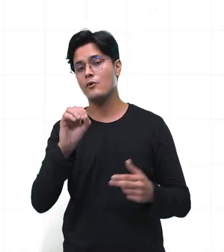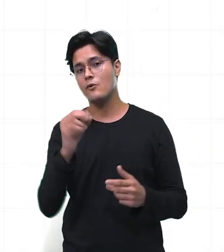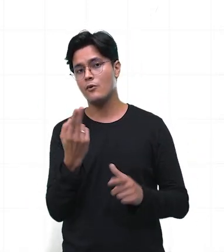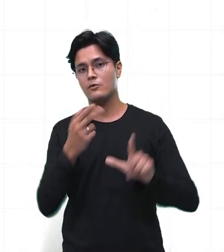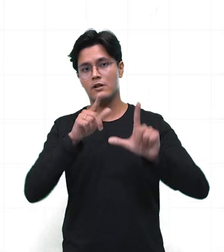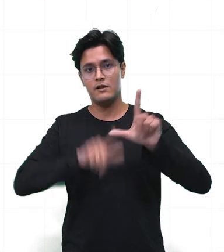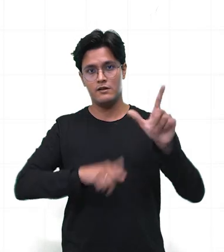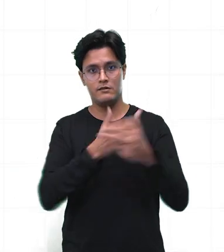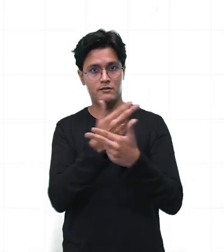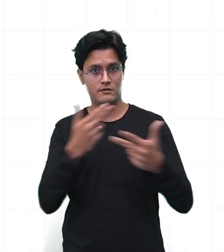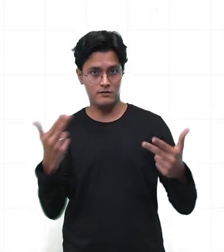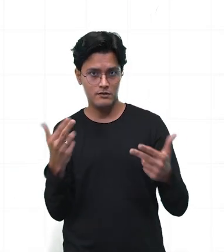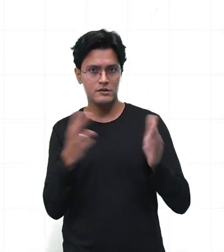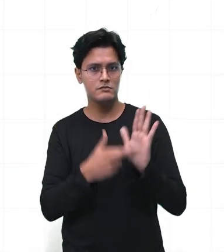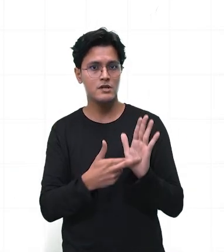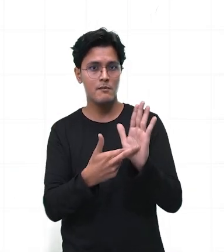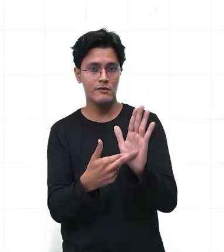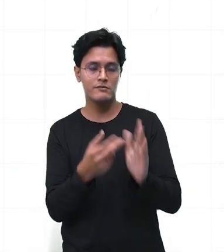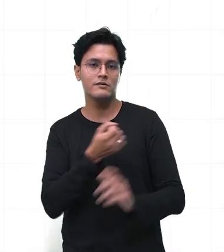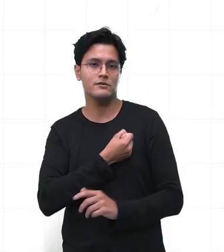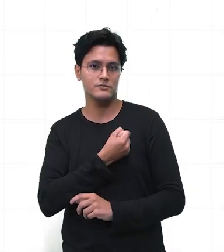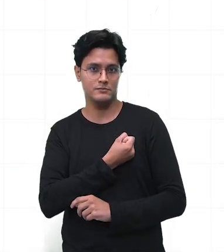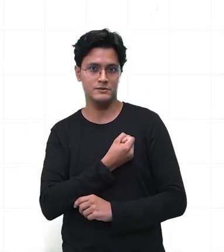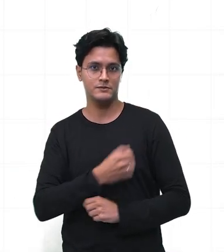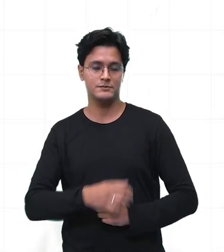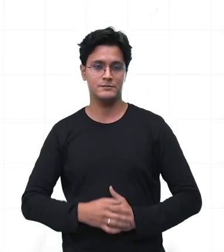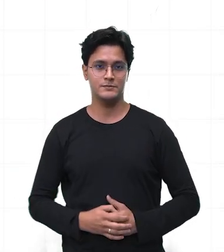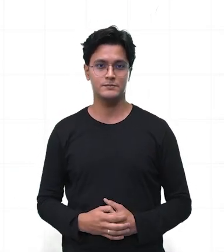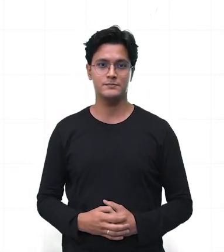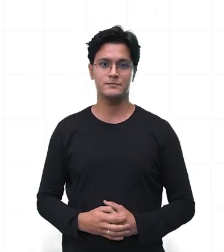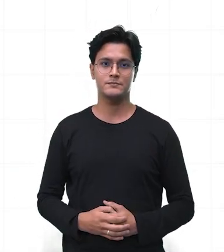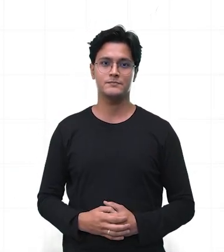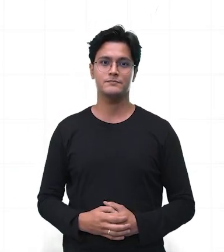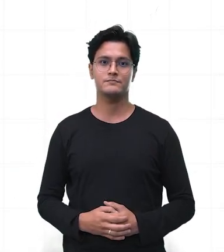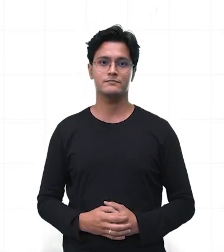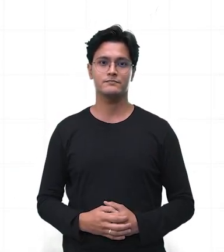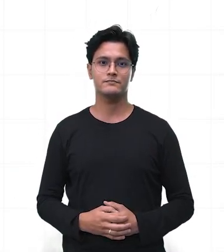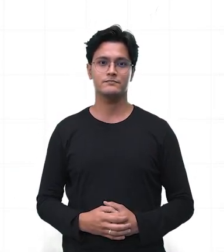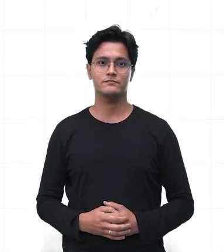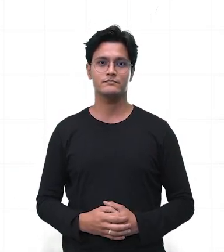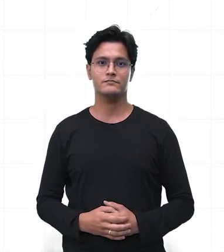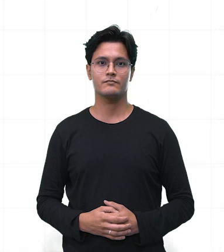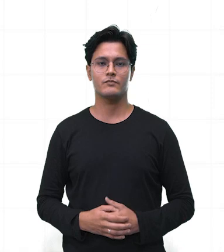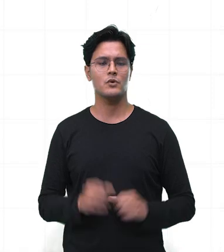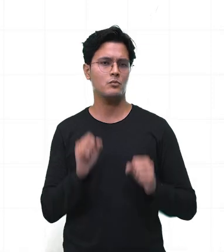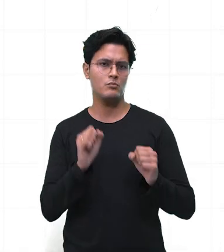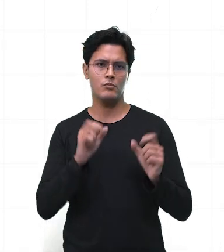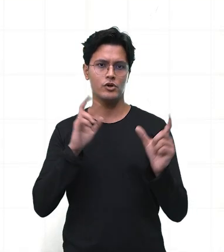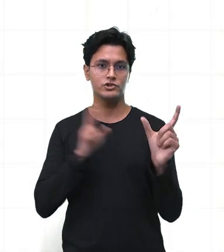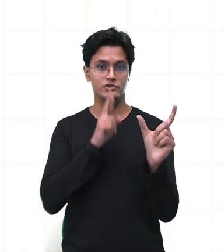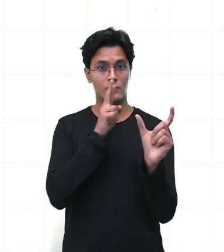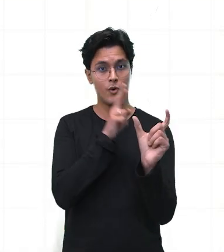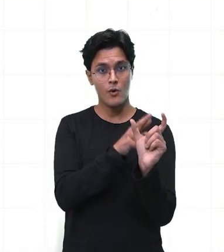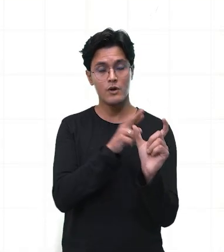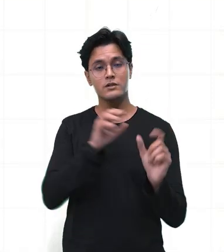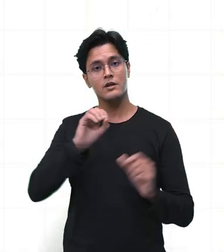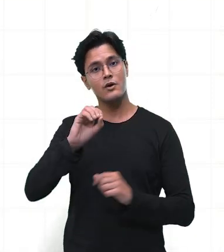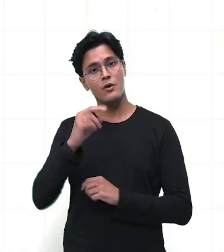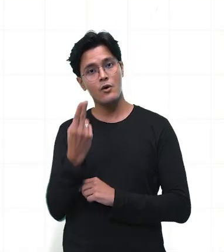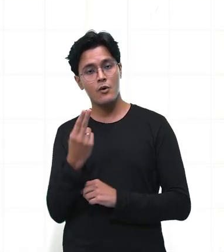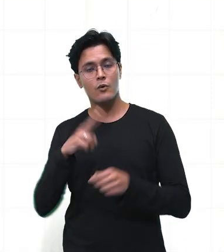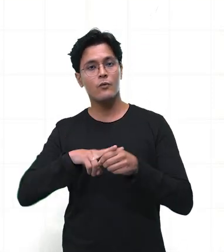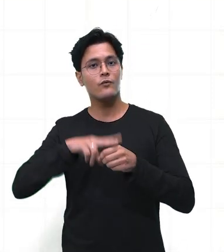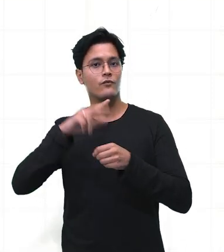para representar os números, podendo ser uma incógnita ou